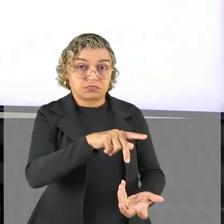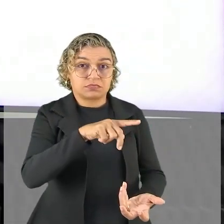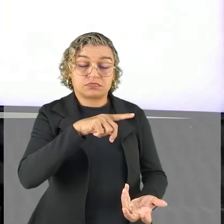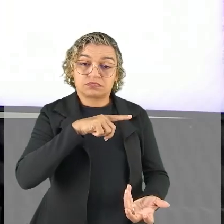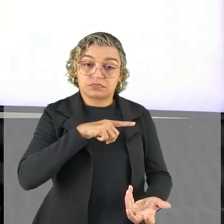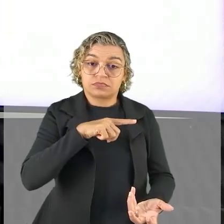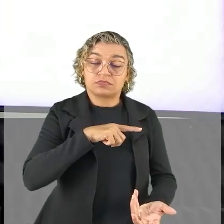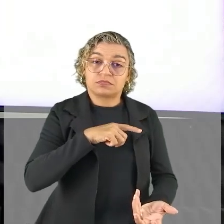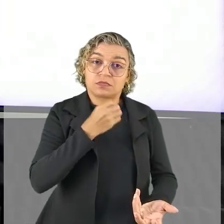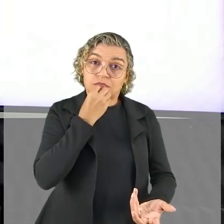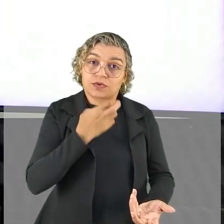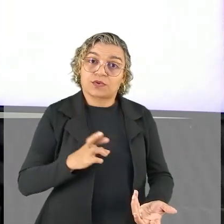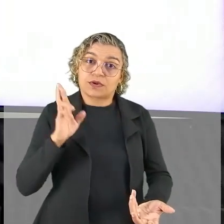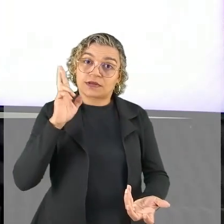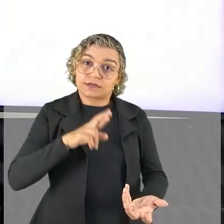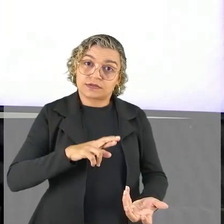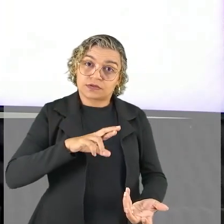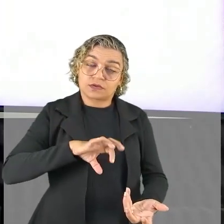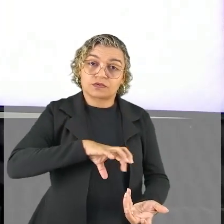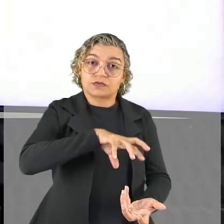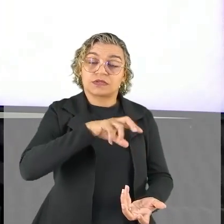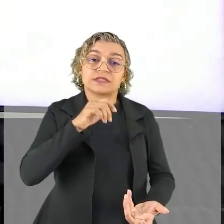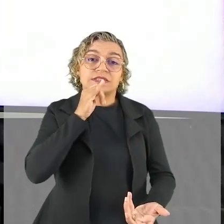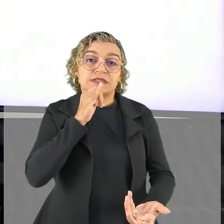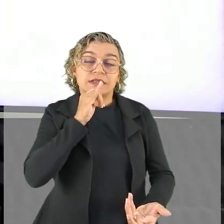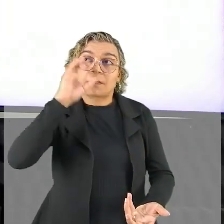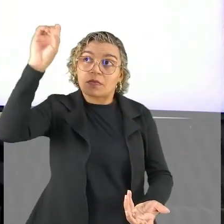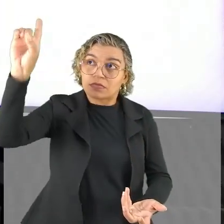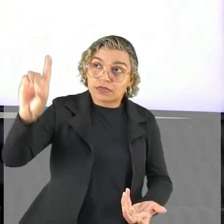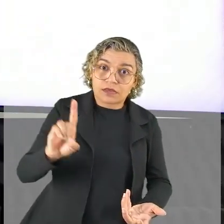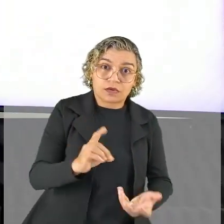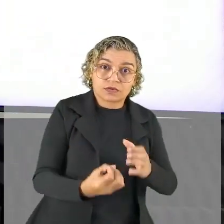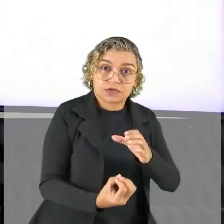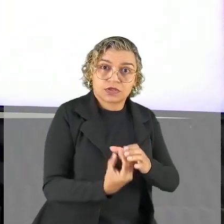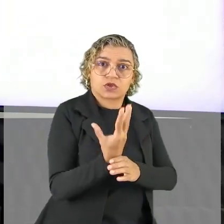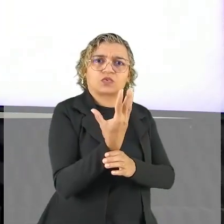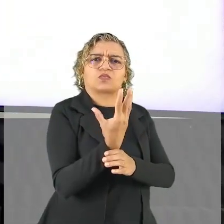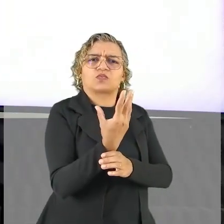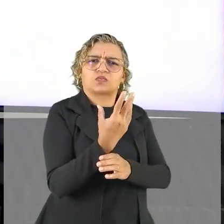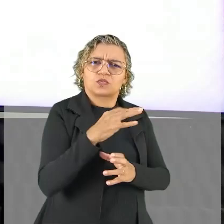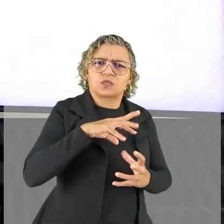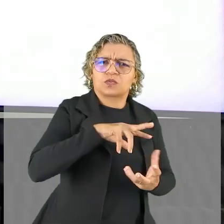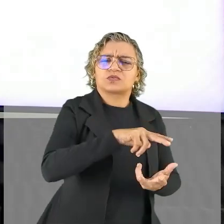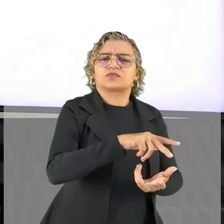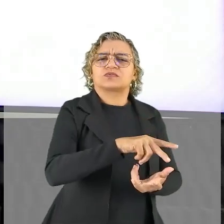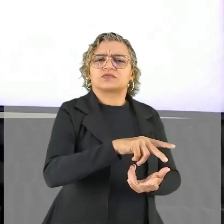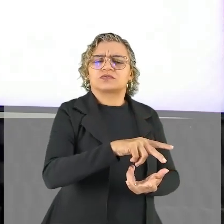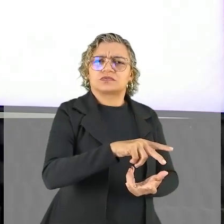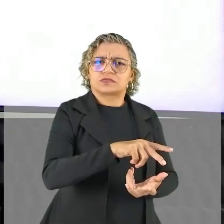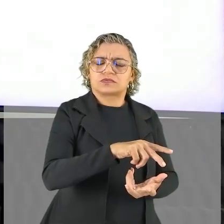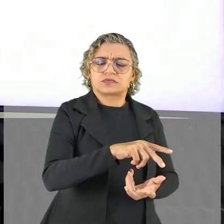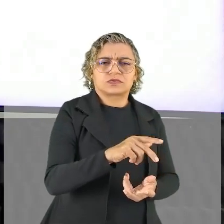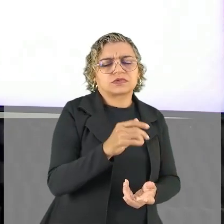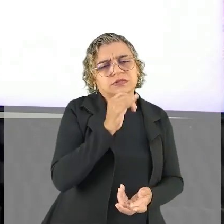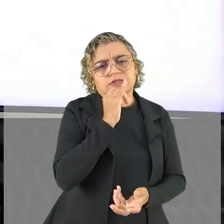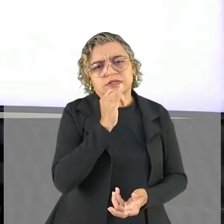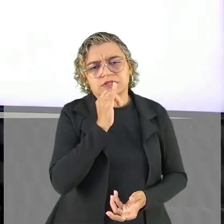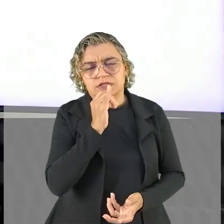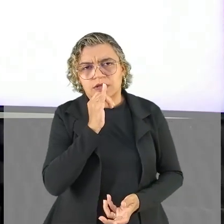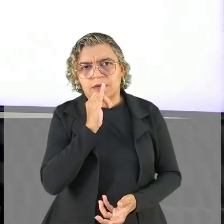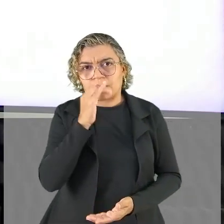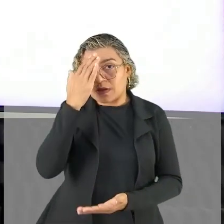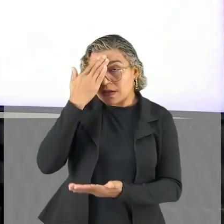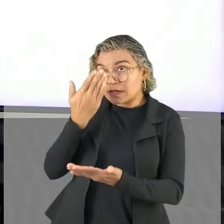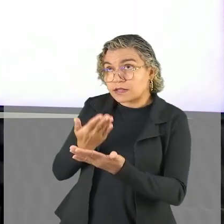alguma boa razão para acreditar que o mundo foi criado por uma divindade todo-poderosa? Não podemos dizer que a crença em